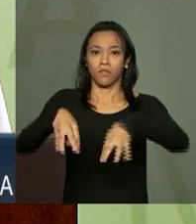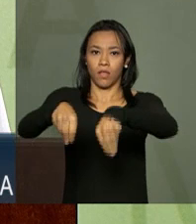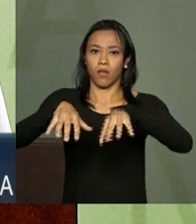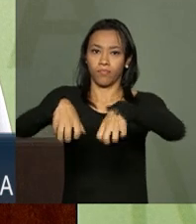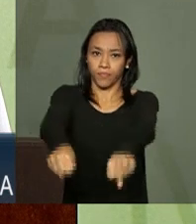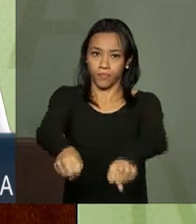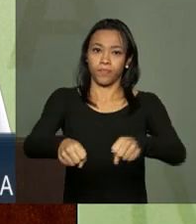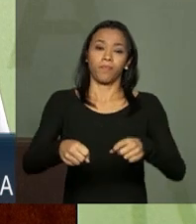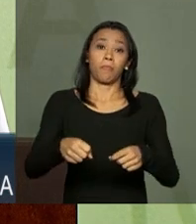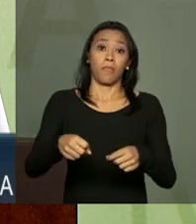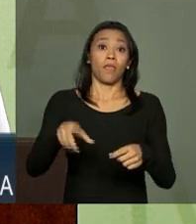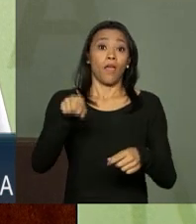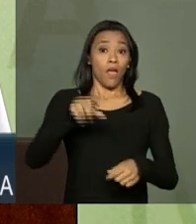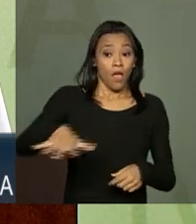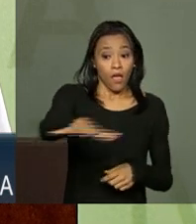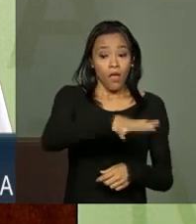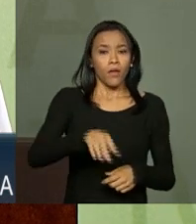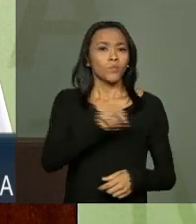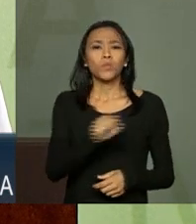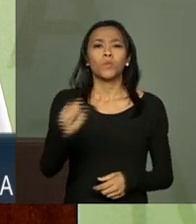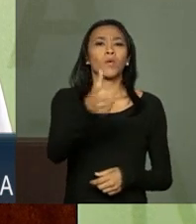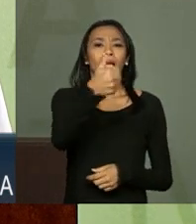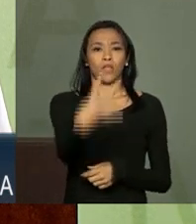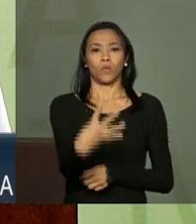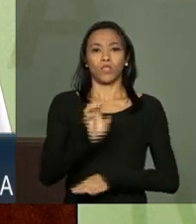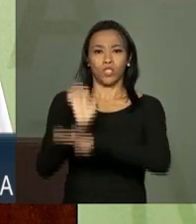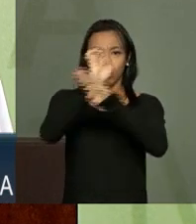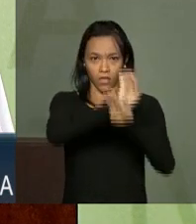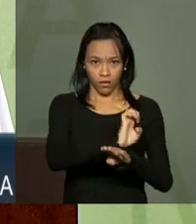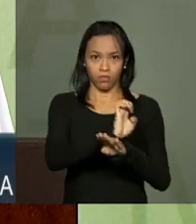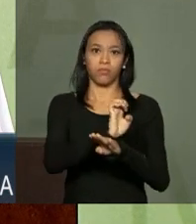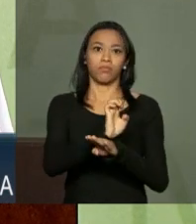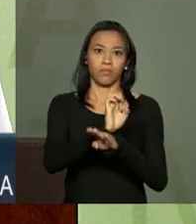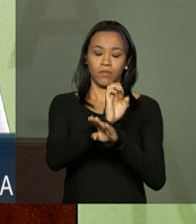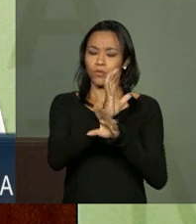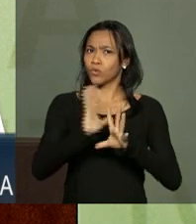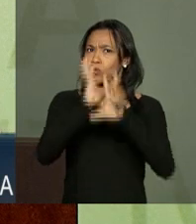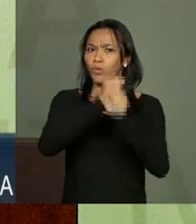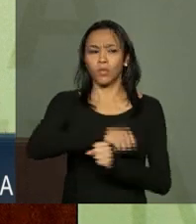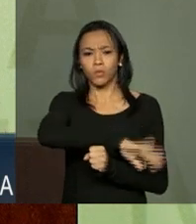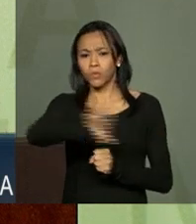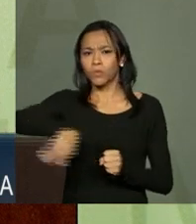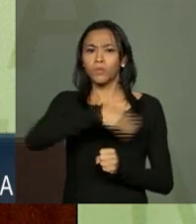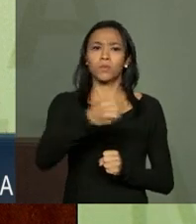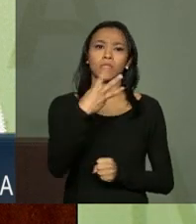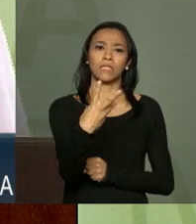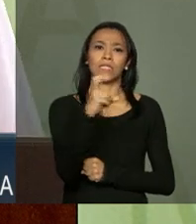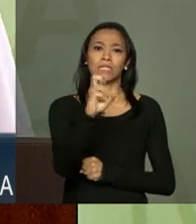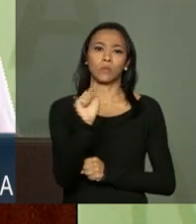desapropriam propriedades em 14 estados, afetando uma área total de